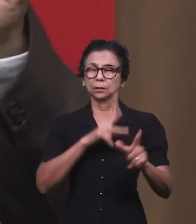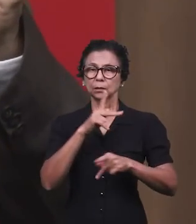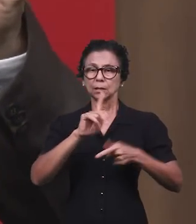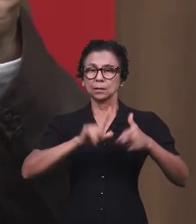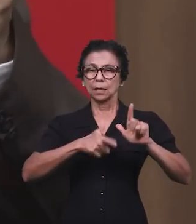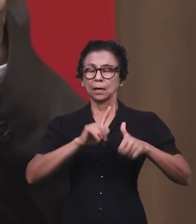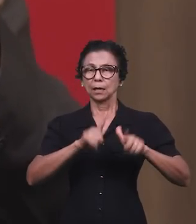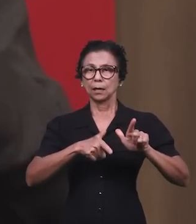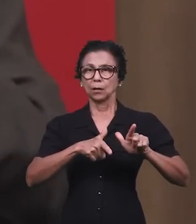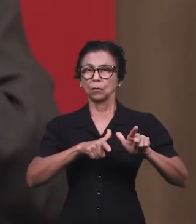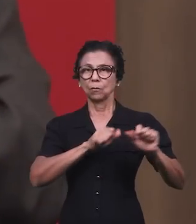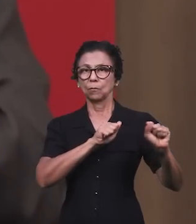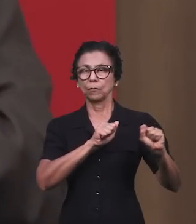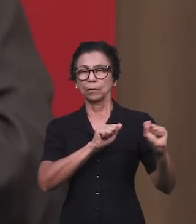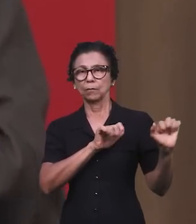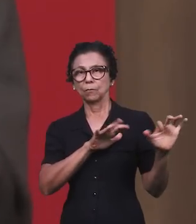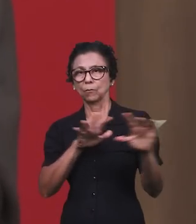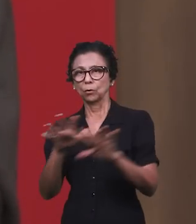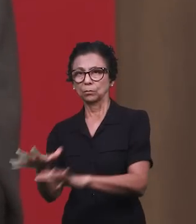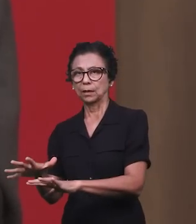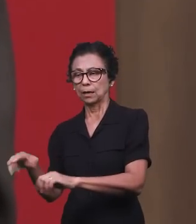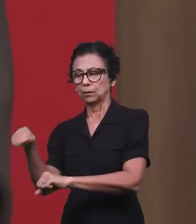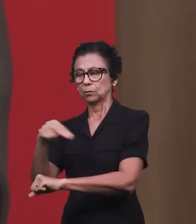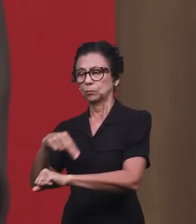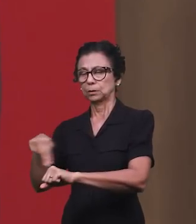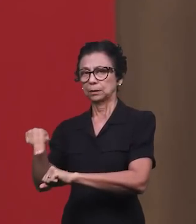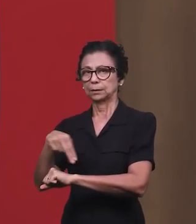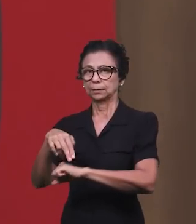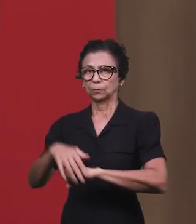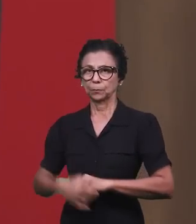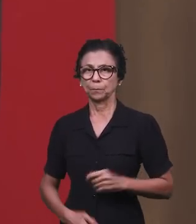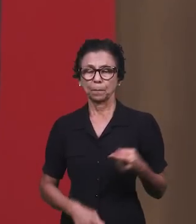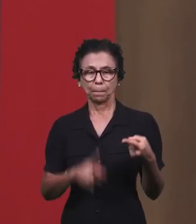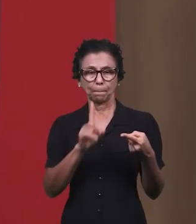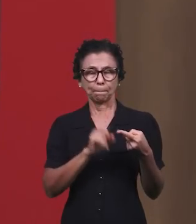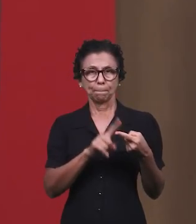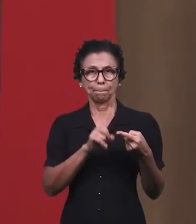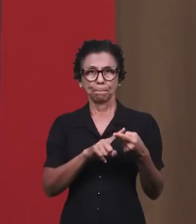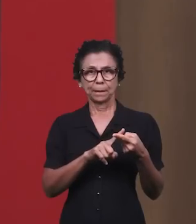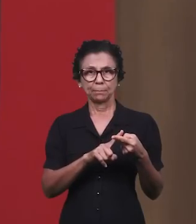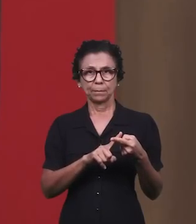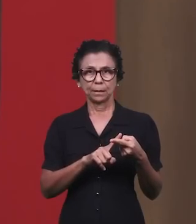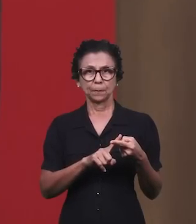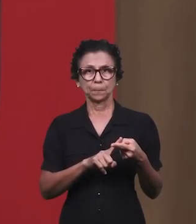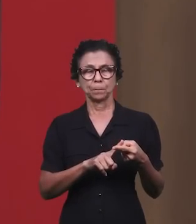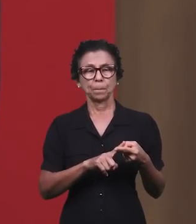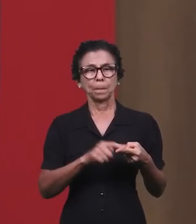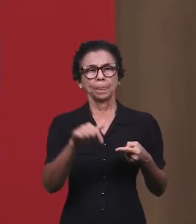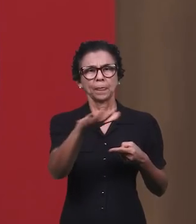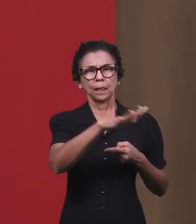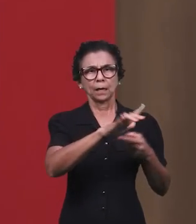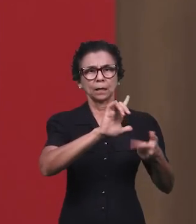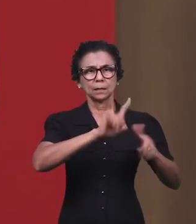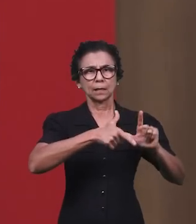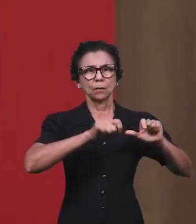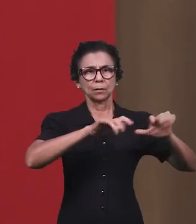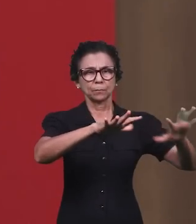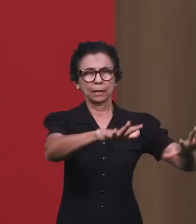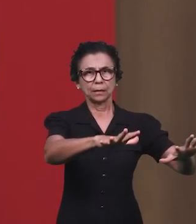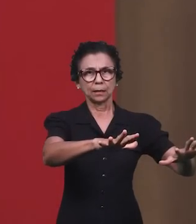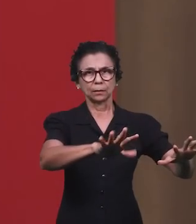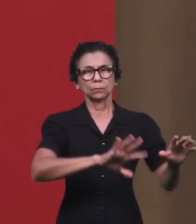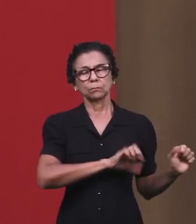de um processo que são 3 tópicos. Primeiro, Israel voltar para a terra.